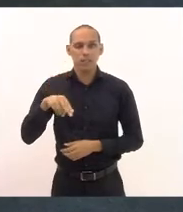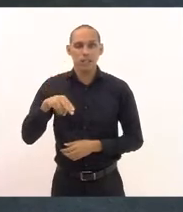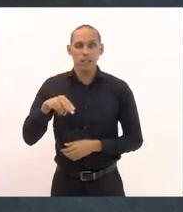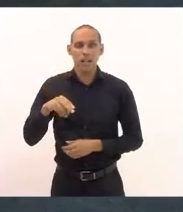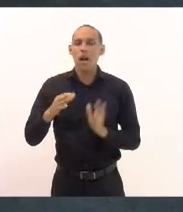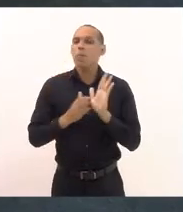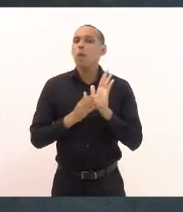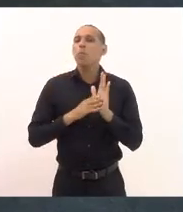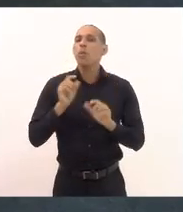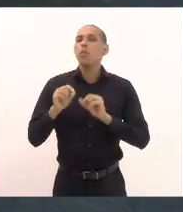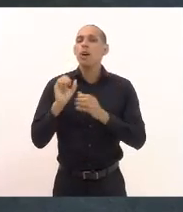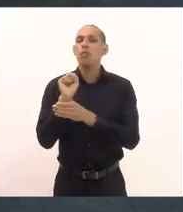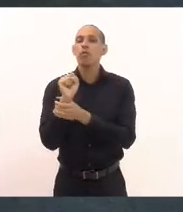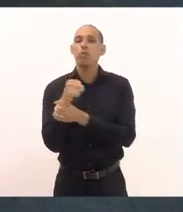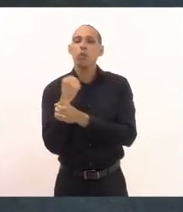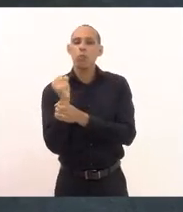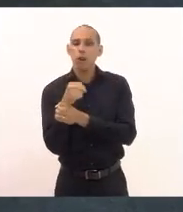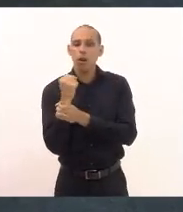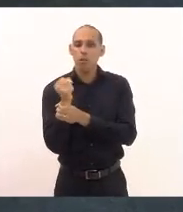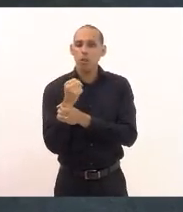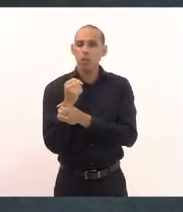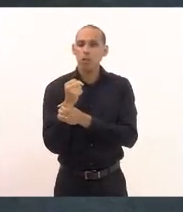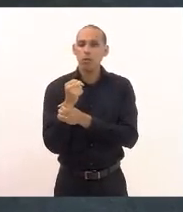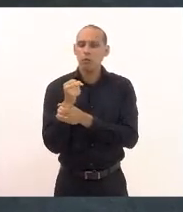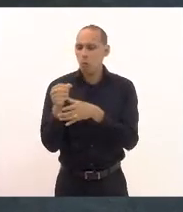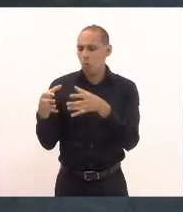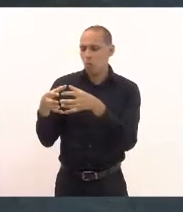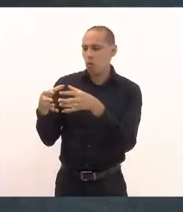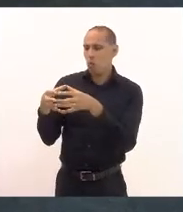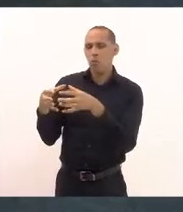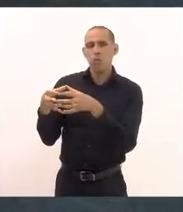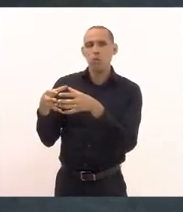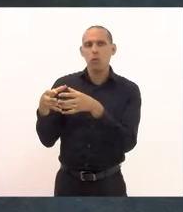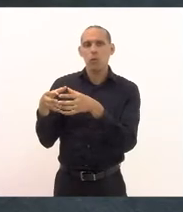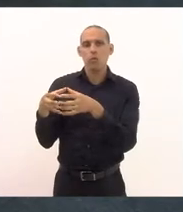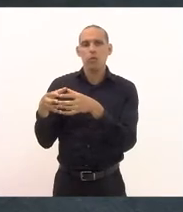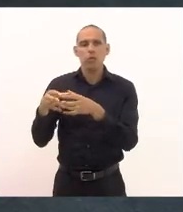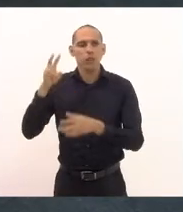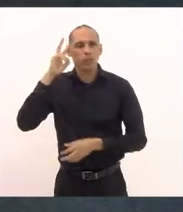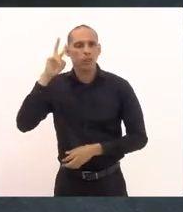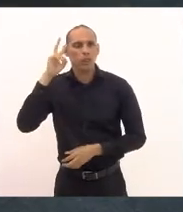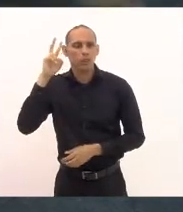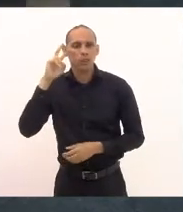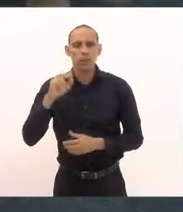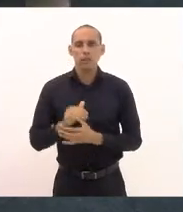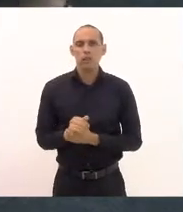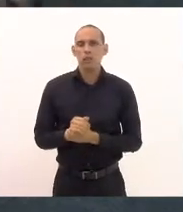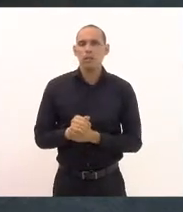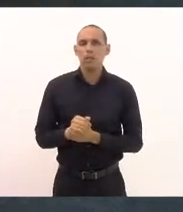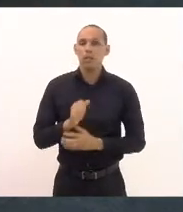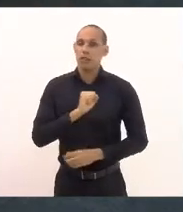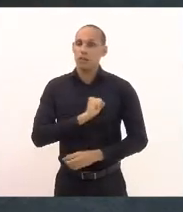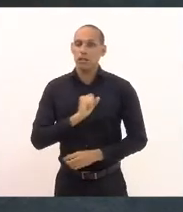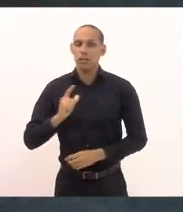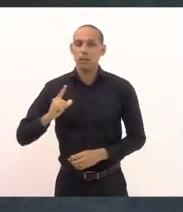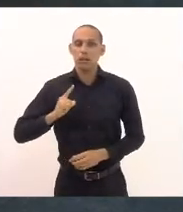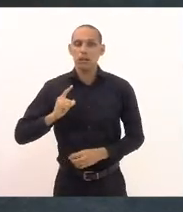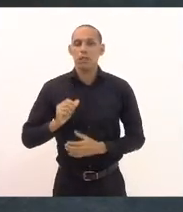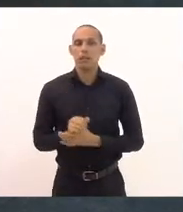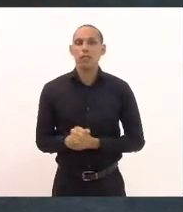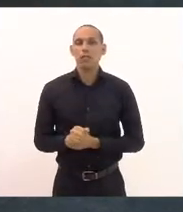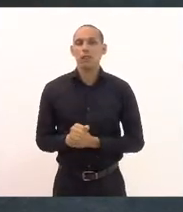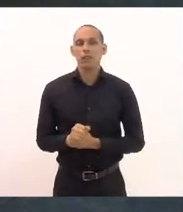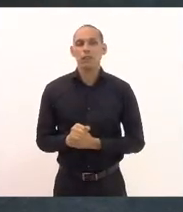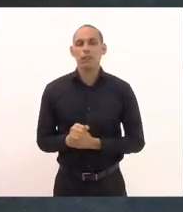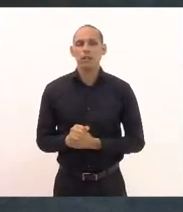tombamento de um clube histórico de São Gonçalo. Garanto